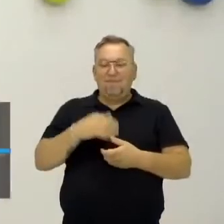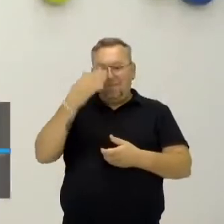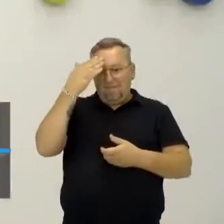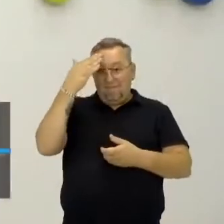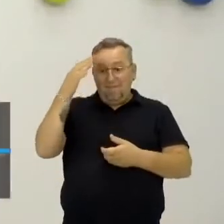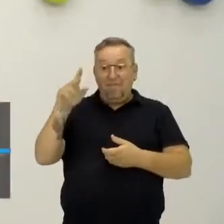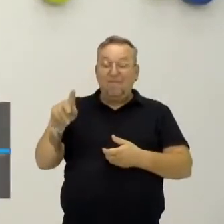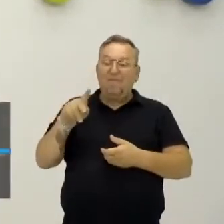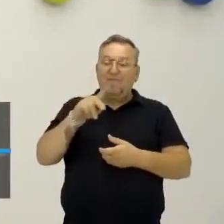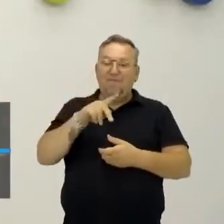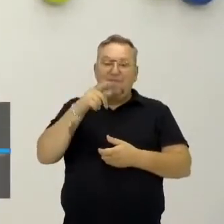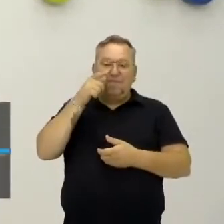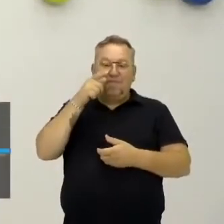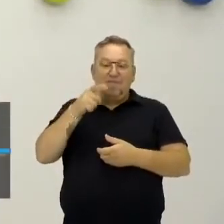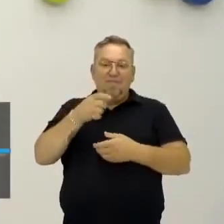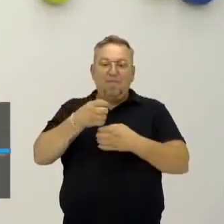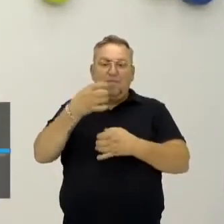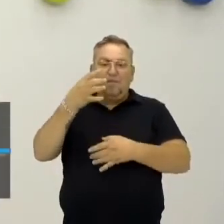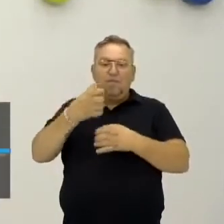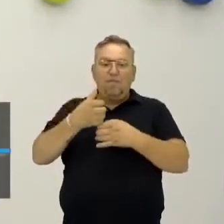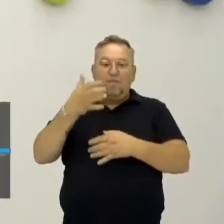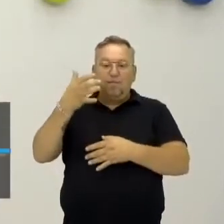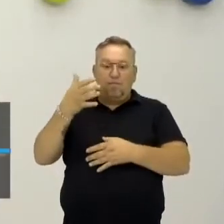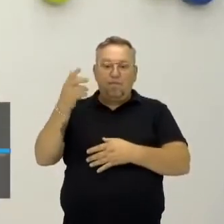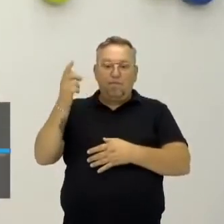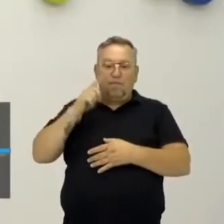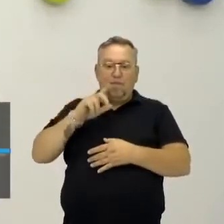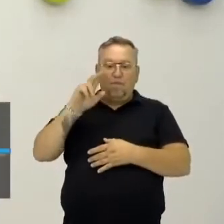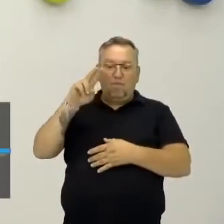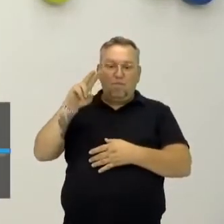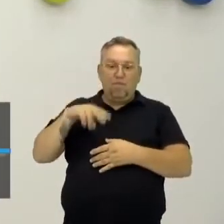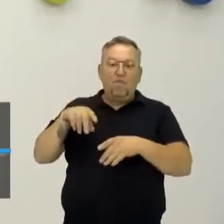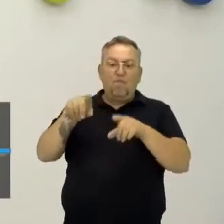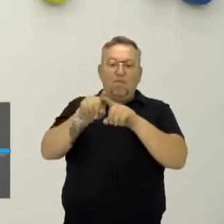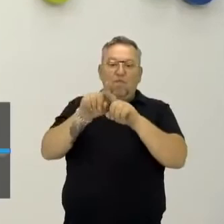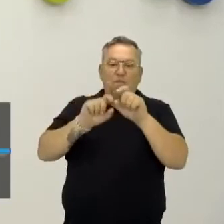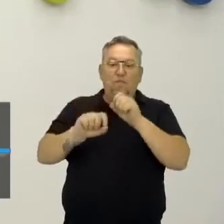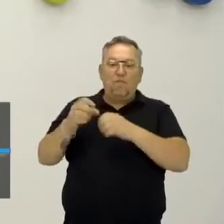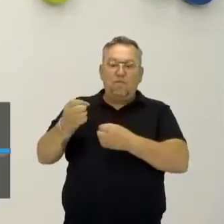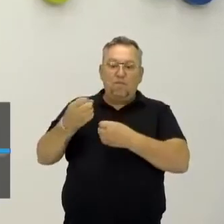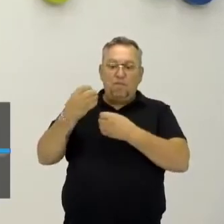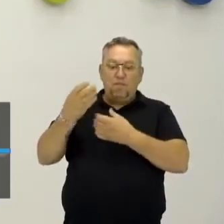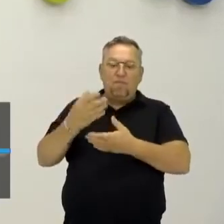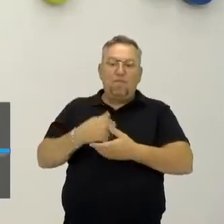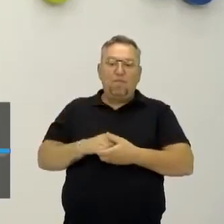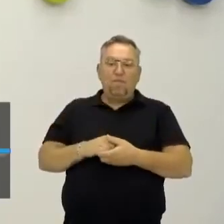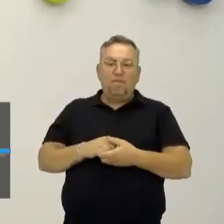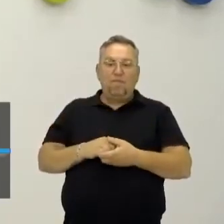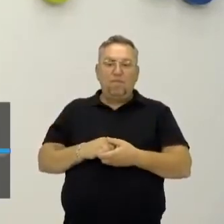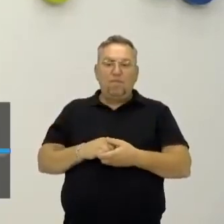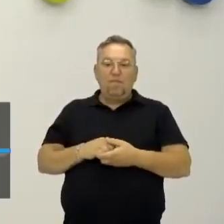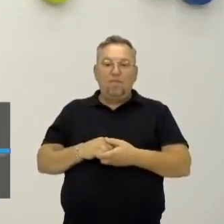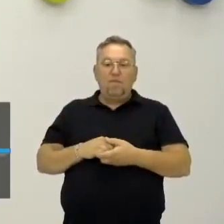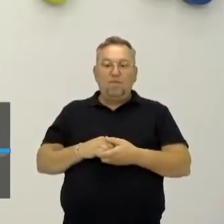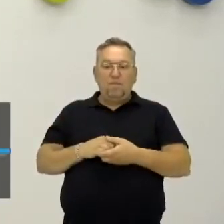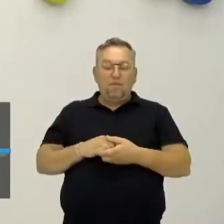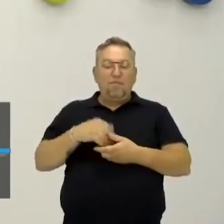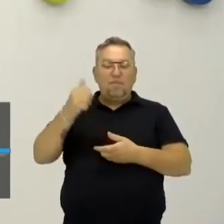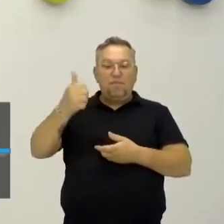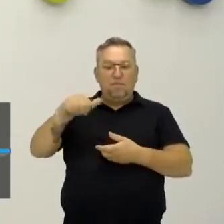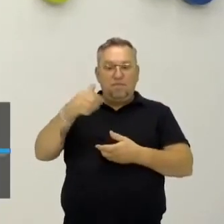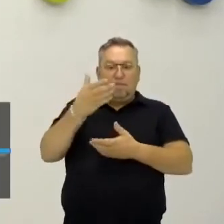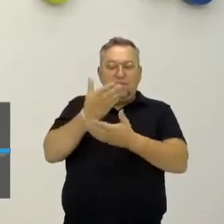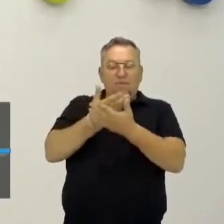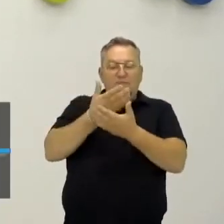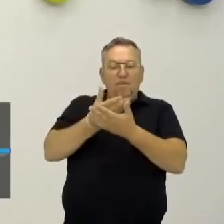Obrigada, professores que estão aqui no chat. A gente conseguiu ler um pouco aqui das informações que vocês passaram. Avaliem a nossa aula.